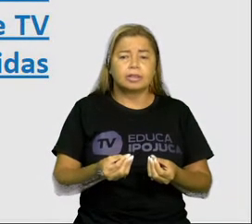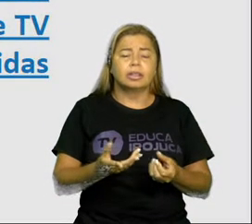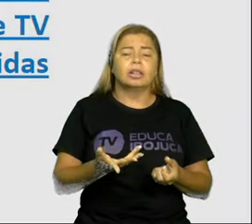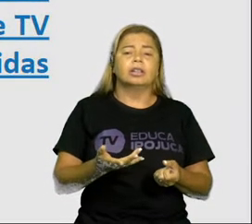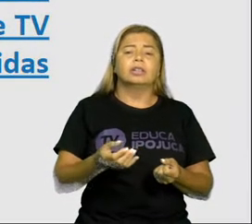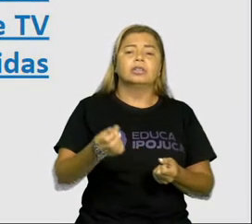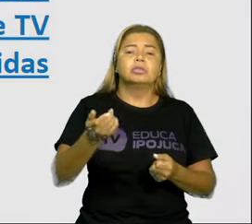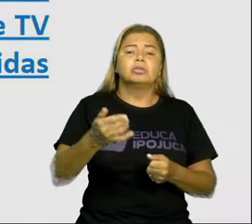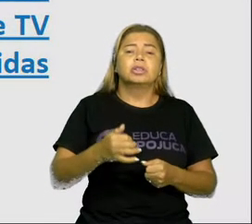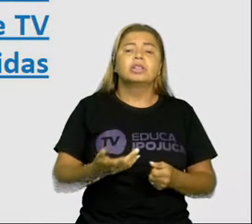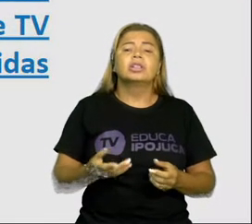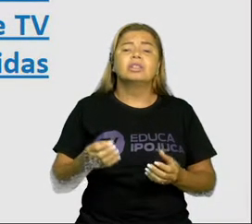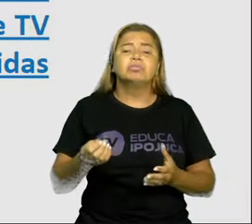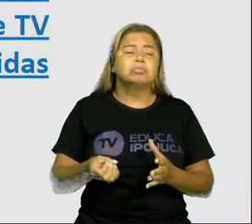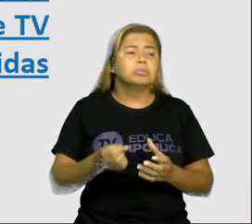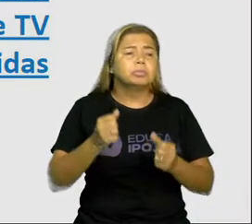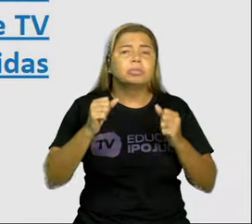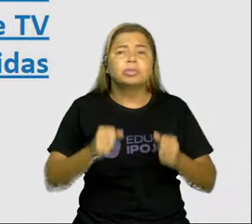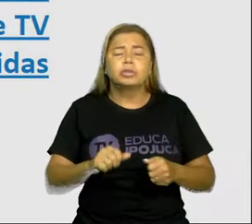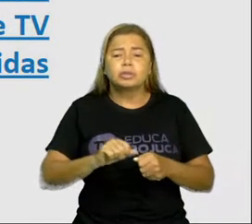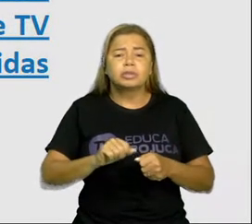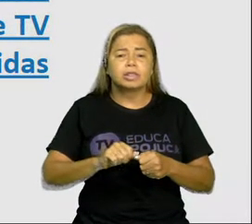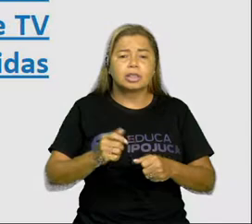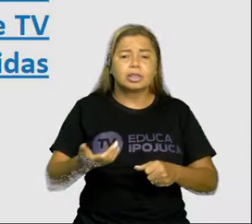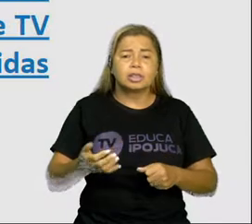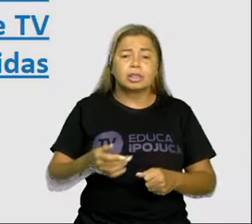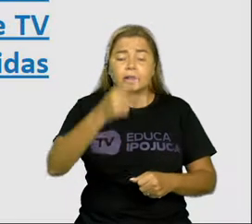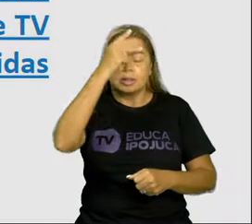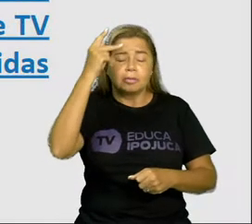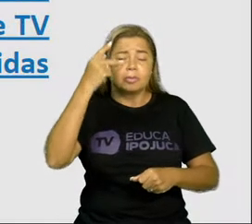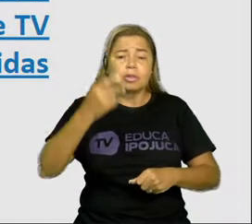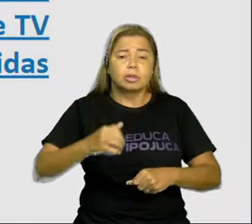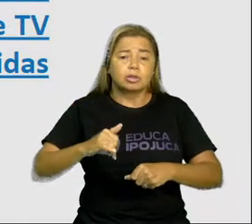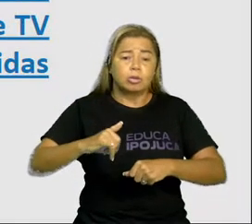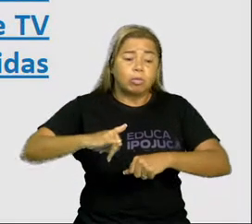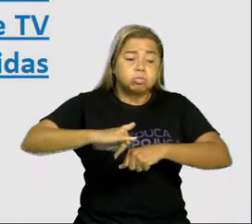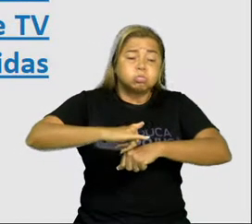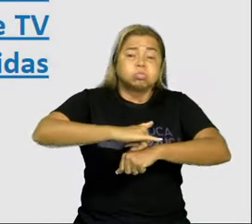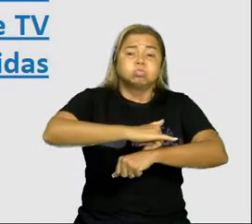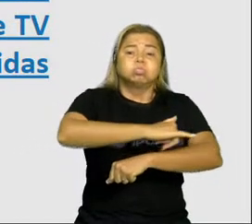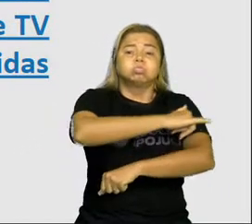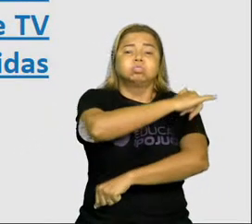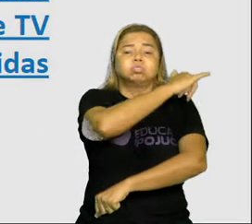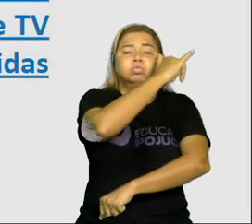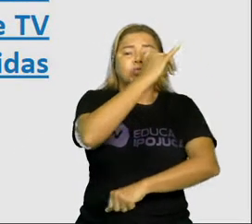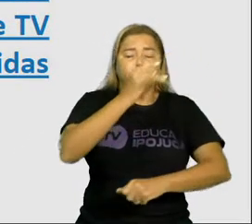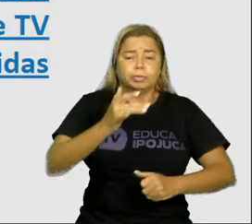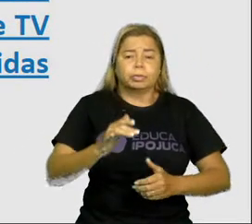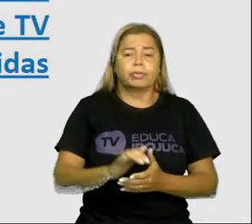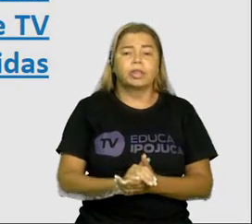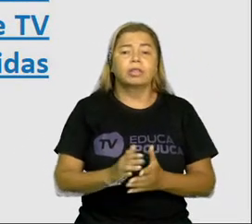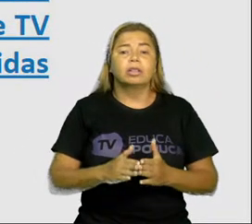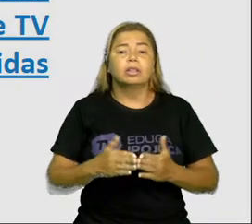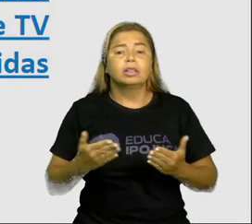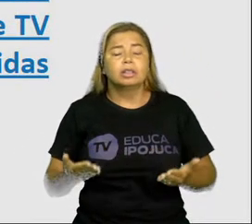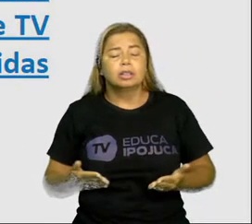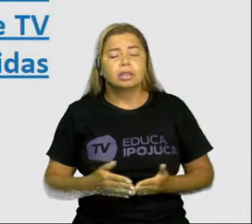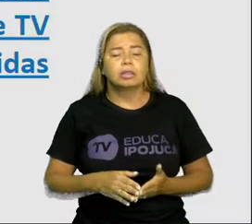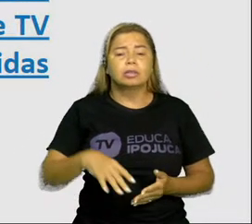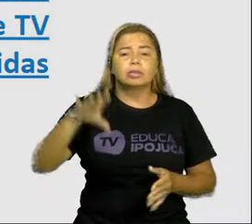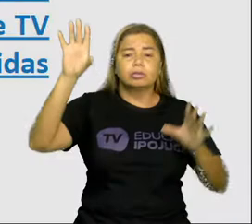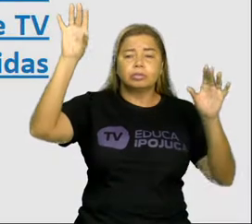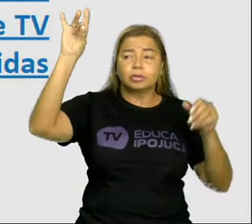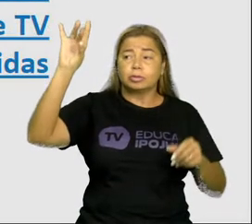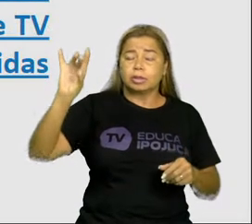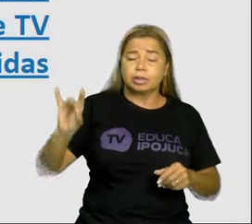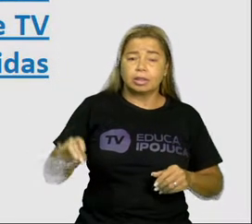obesidade adolescente em longo prazo. E, seguindo as diretrizes da academia, o especialista recomenda